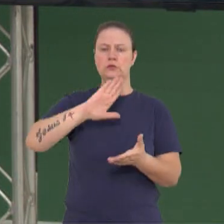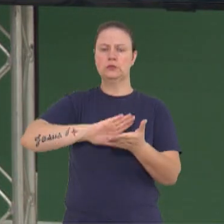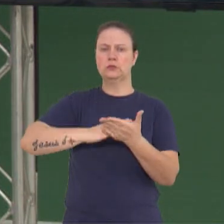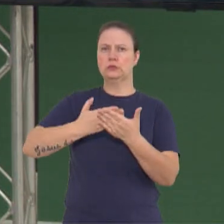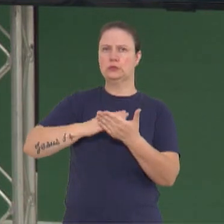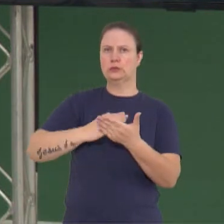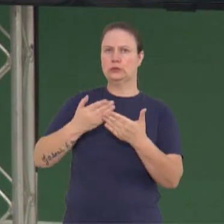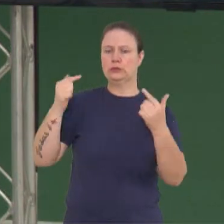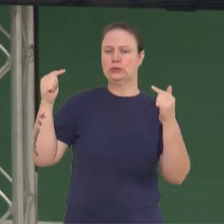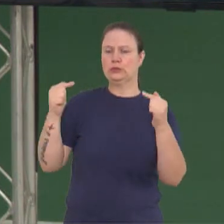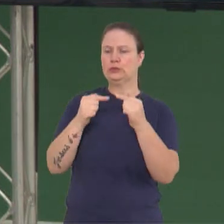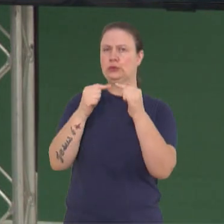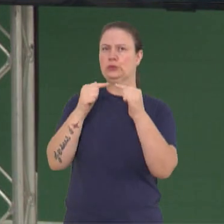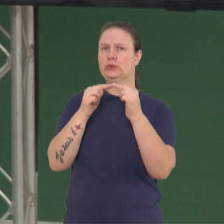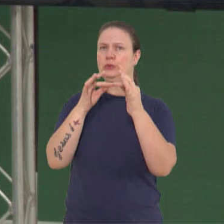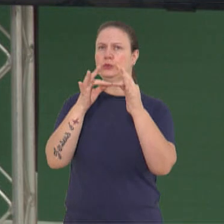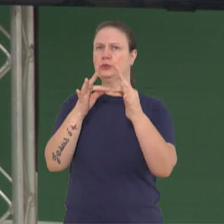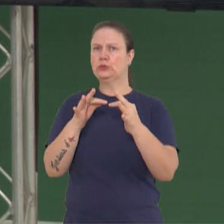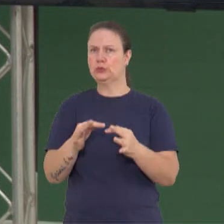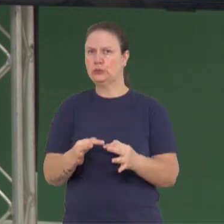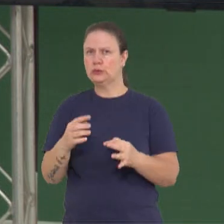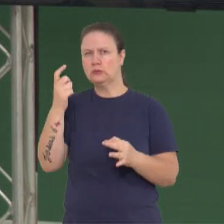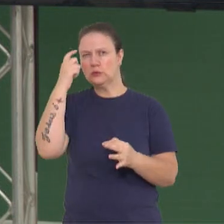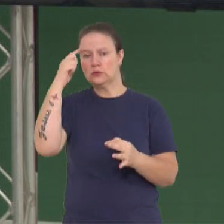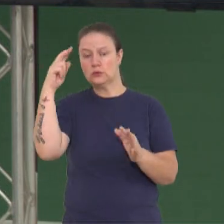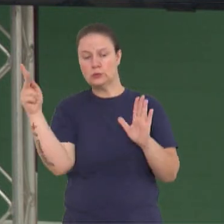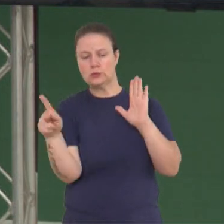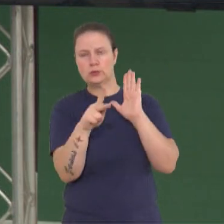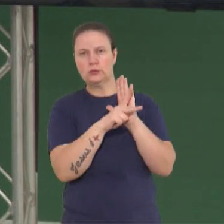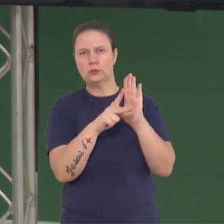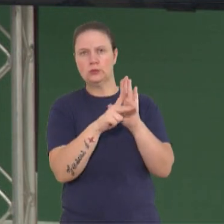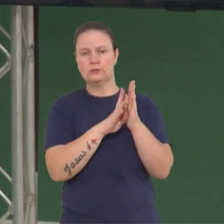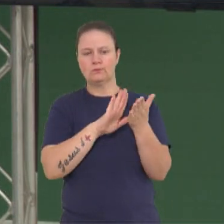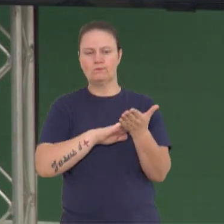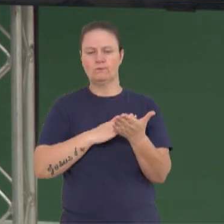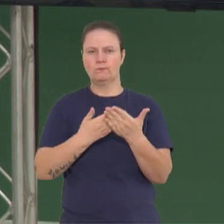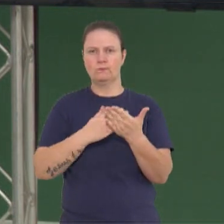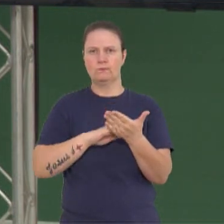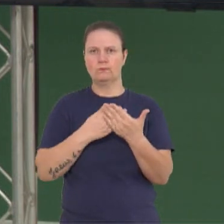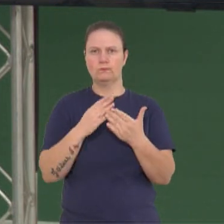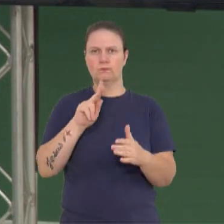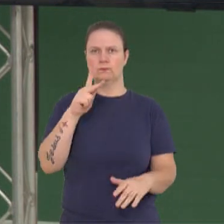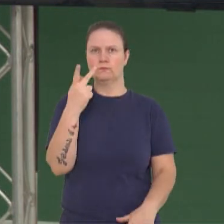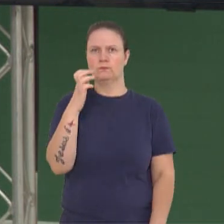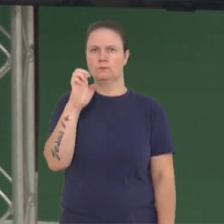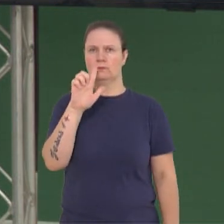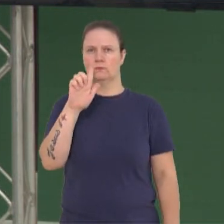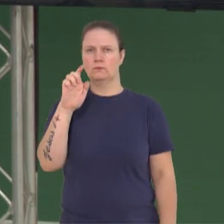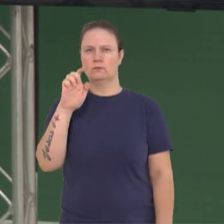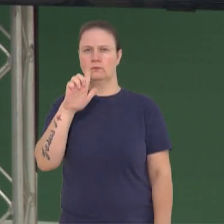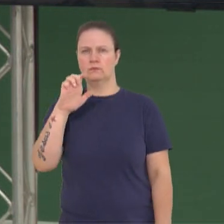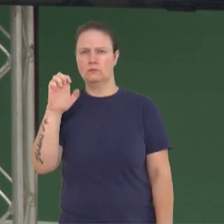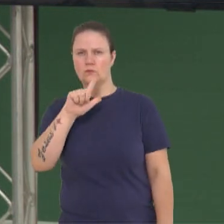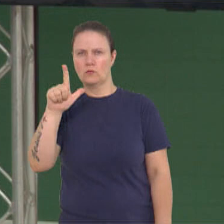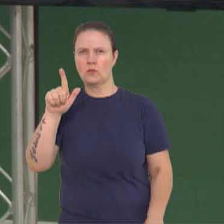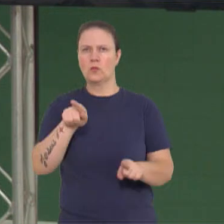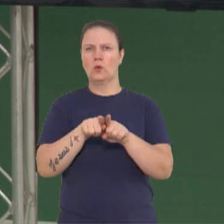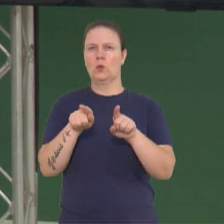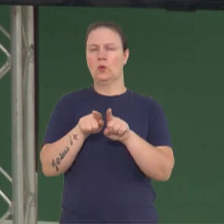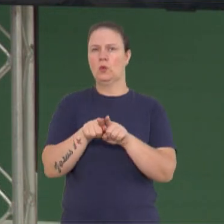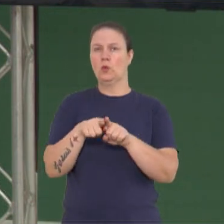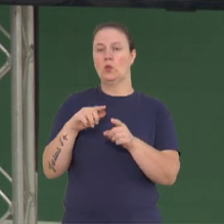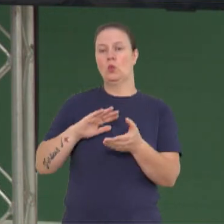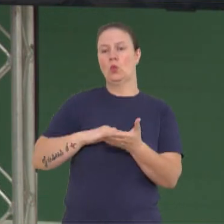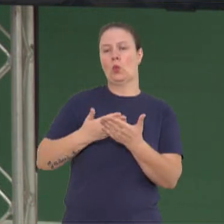com o pensamento dele. Isso é importante. A interpretação de Hegel e a interpretação de Nietzsche são